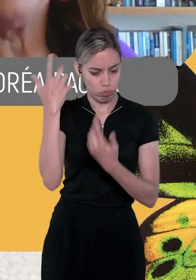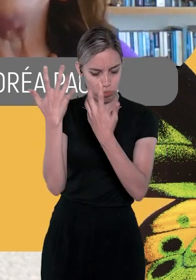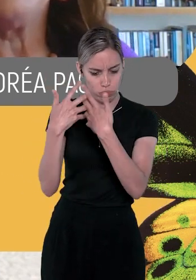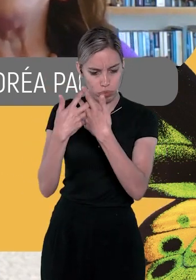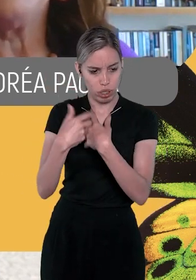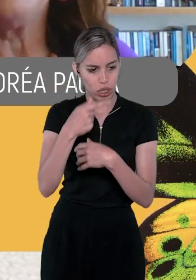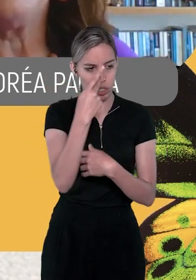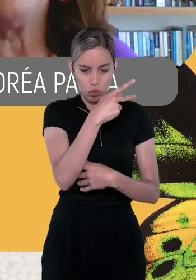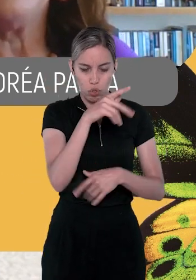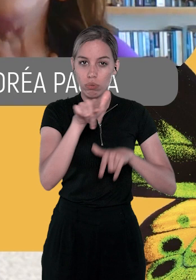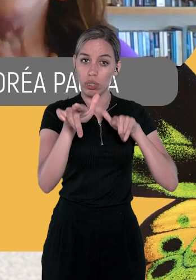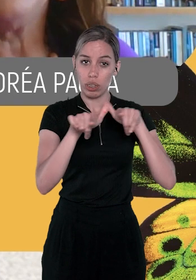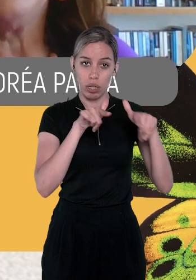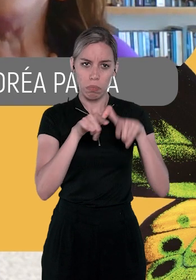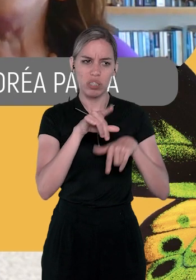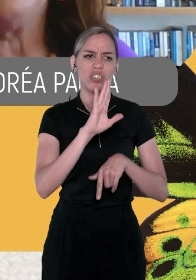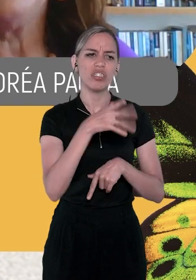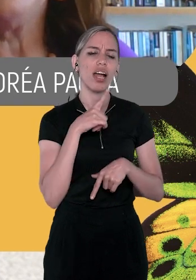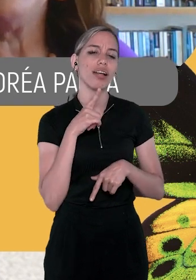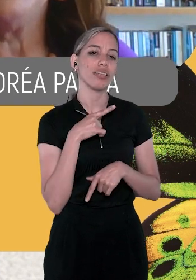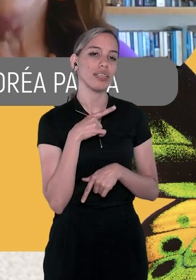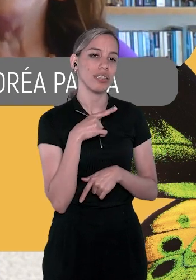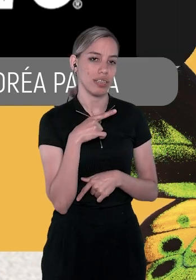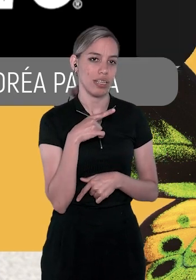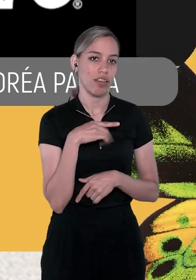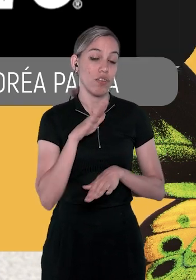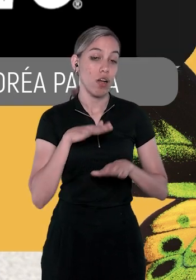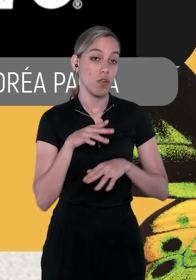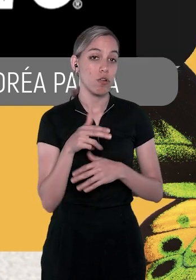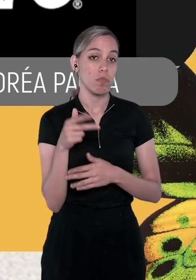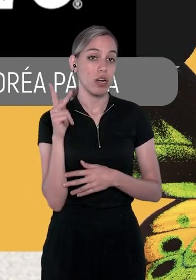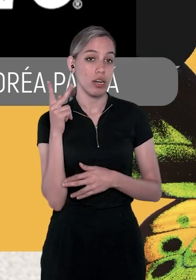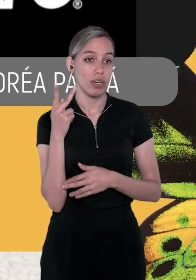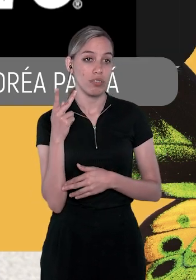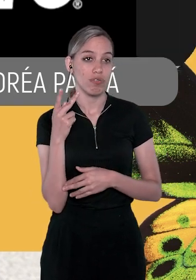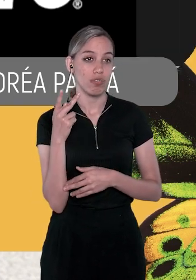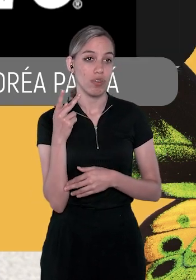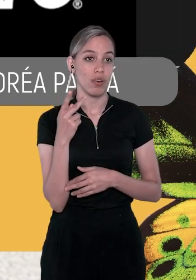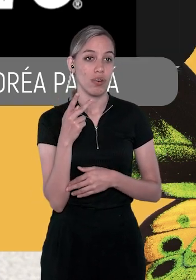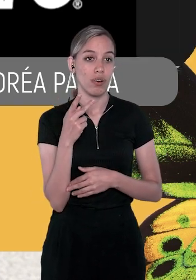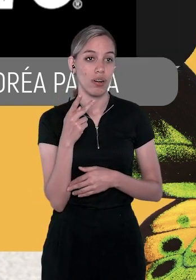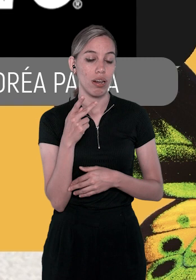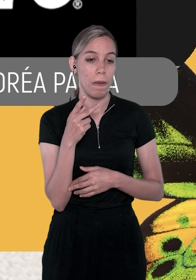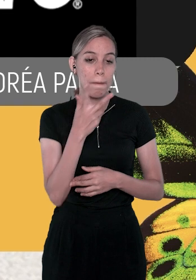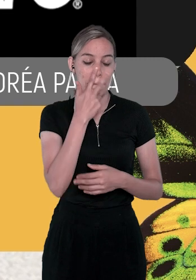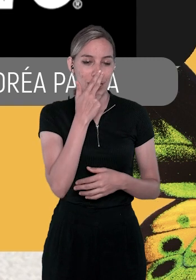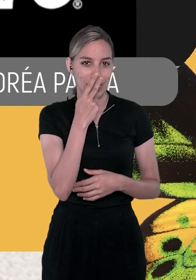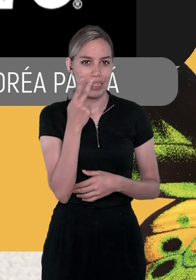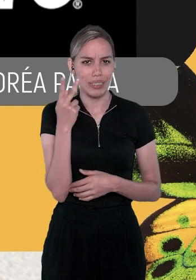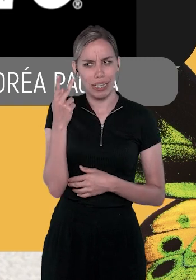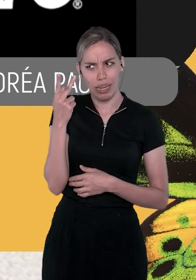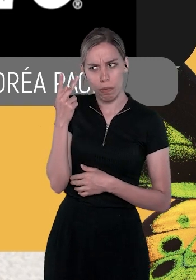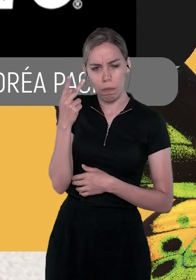seu trabalho, algum caso ou alguma história similar ao que o Sérgio retratou,